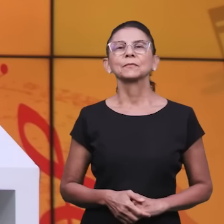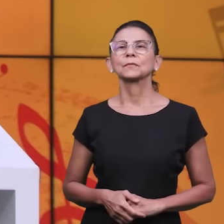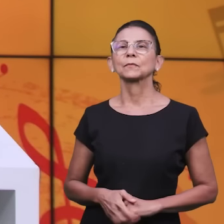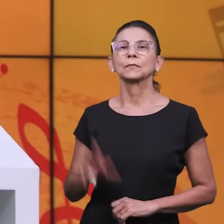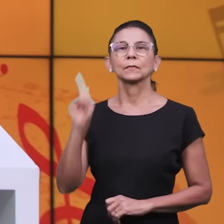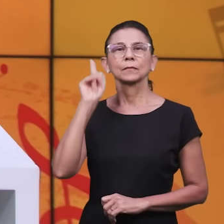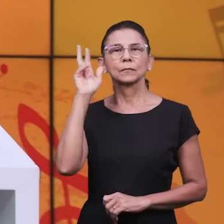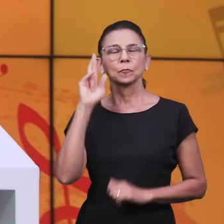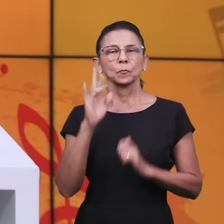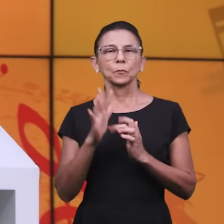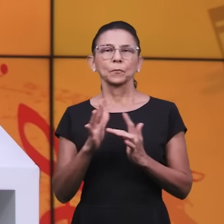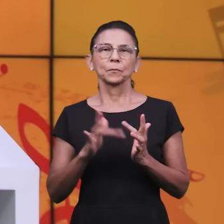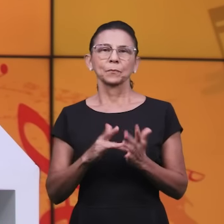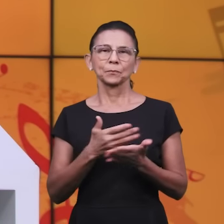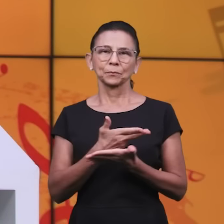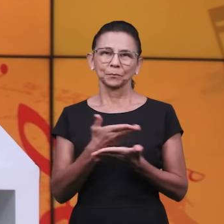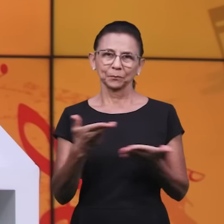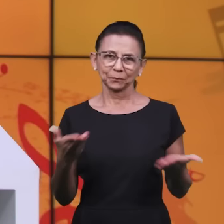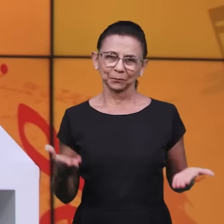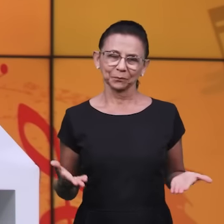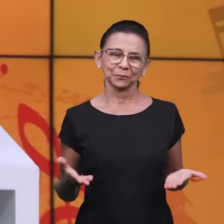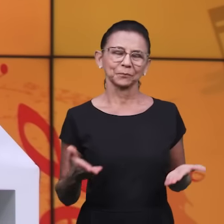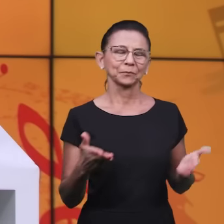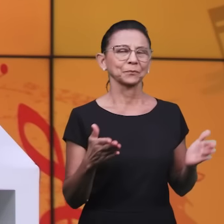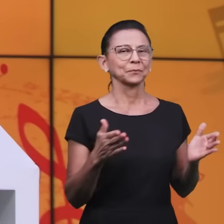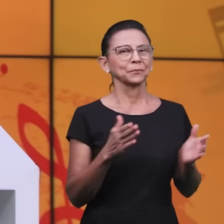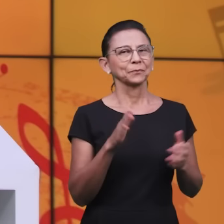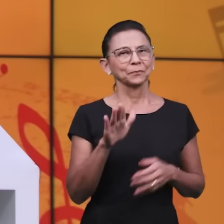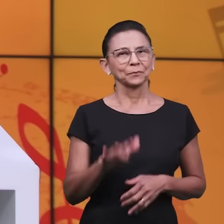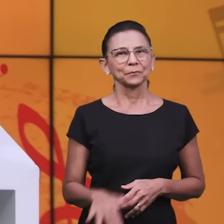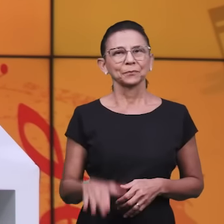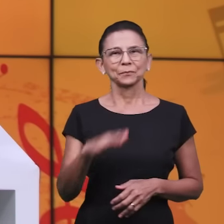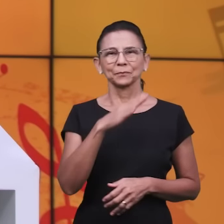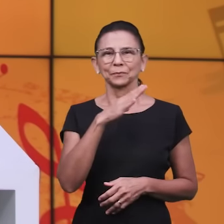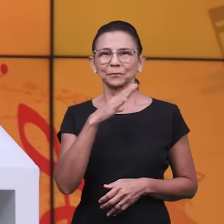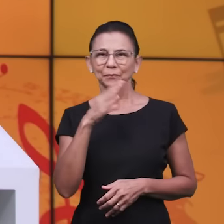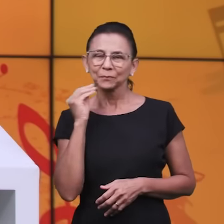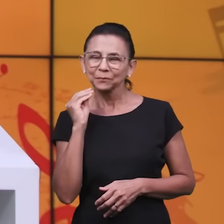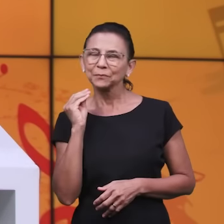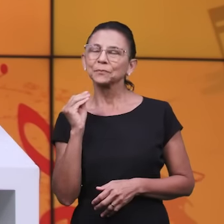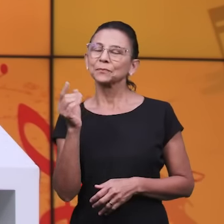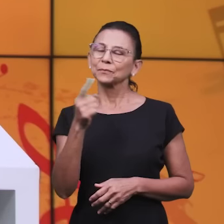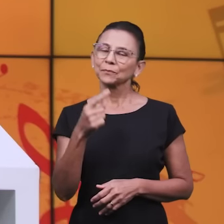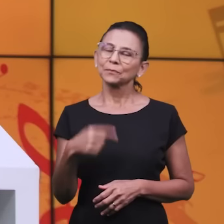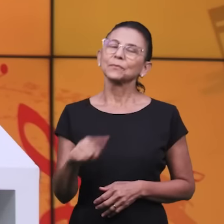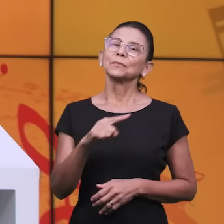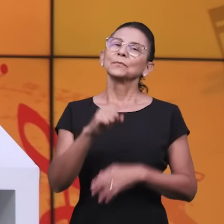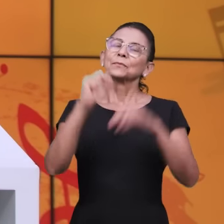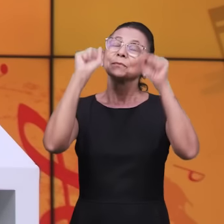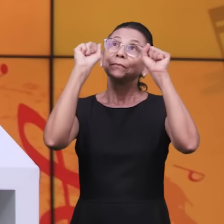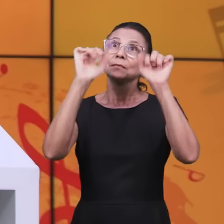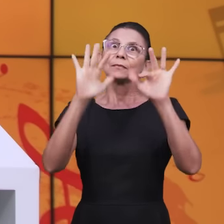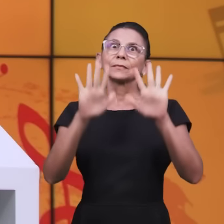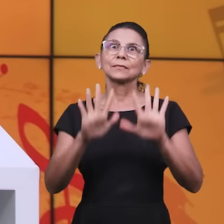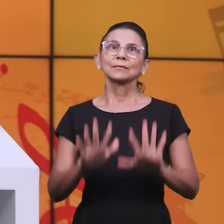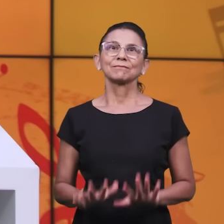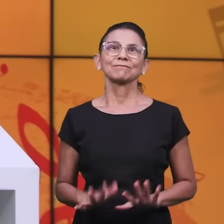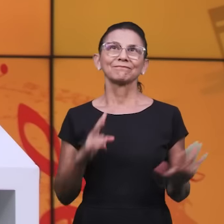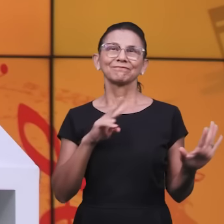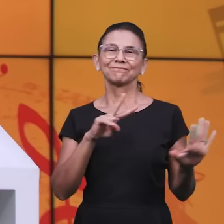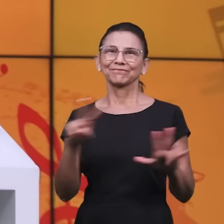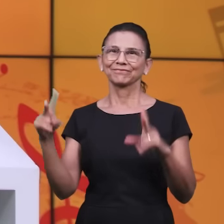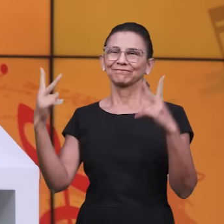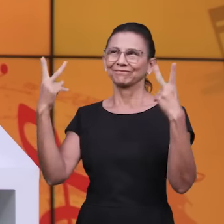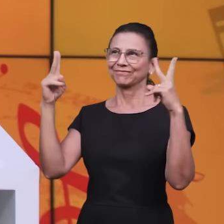A paz do Senhor, meus queridos irmãos, classes, que bênção! Tivemos uma semana de grandes